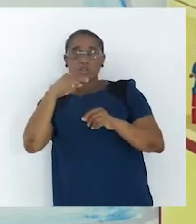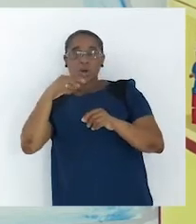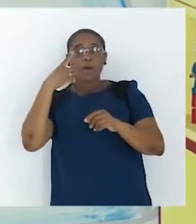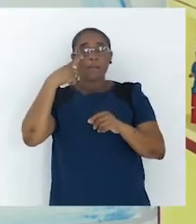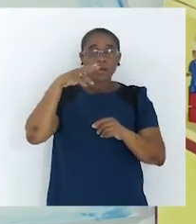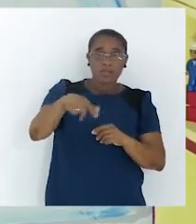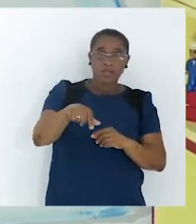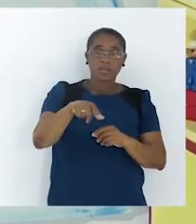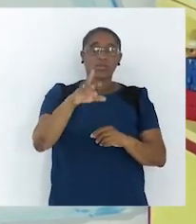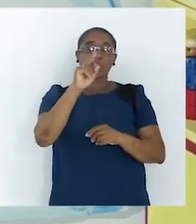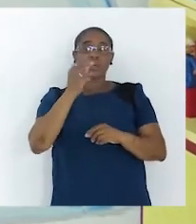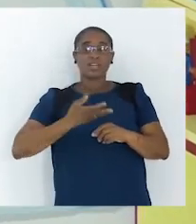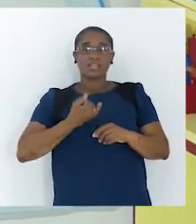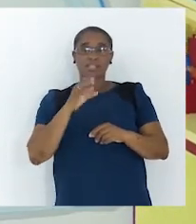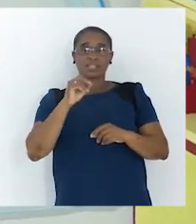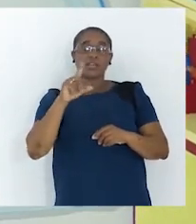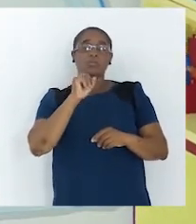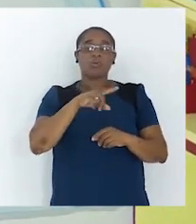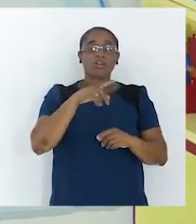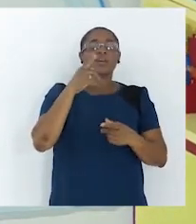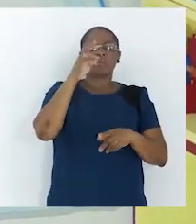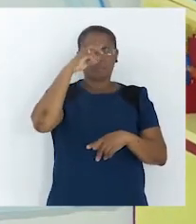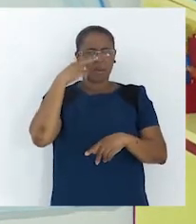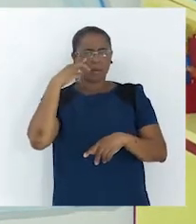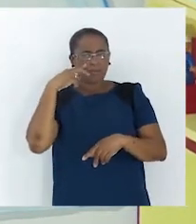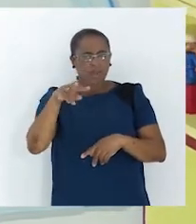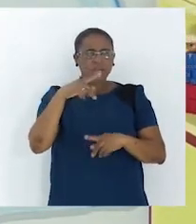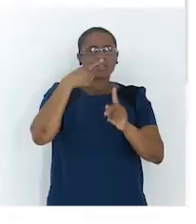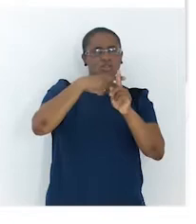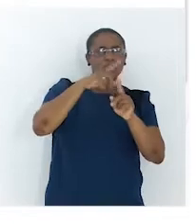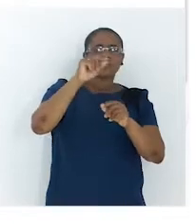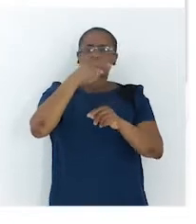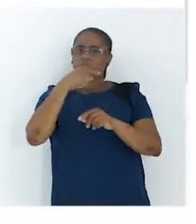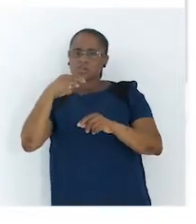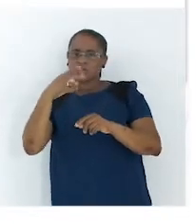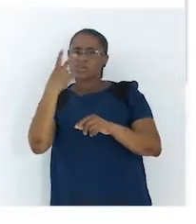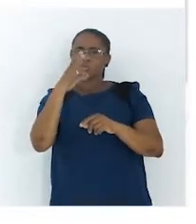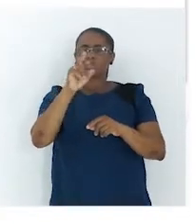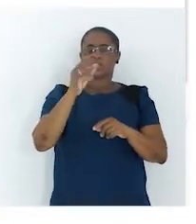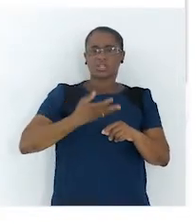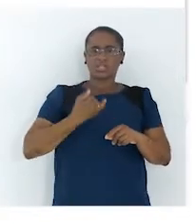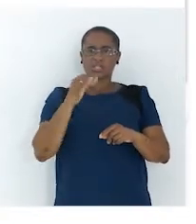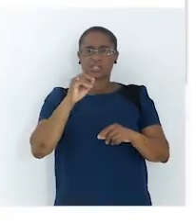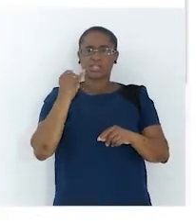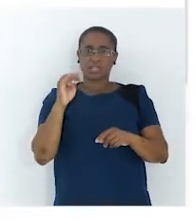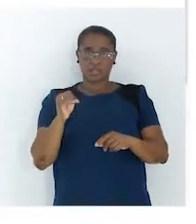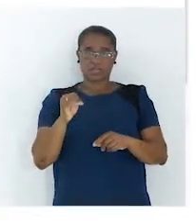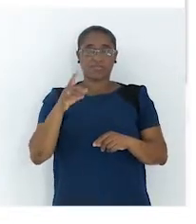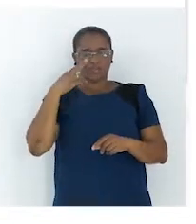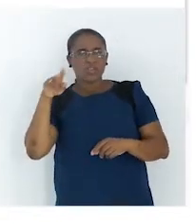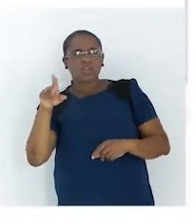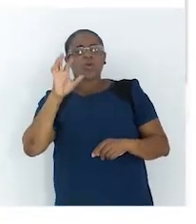um radical pode aparecer adição e subtração também de dois radicais veja o que temos aqui quando